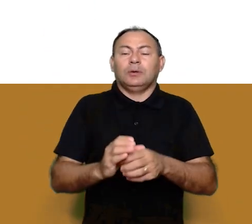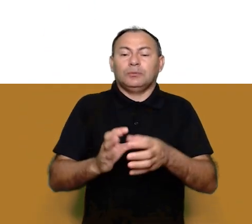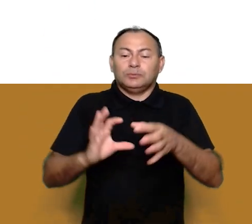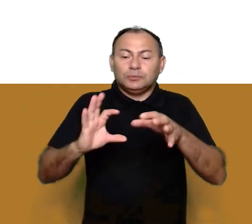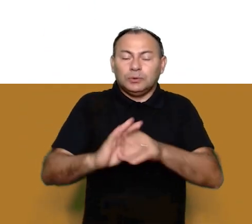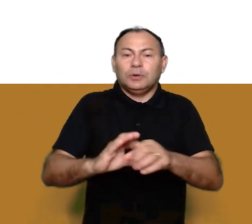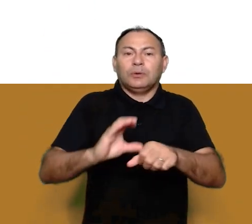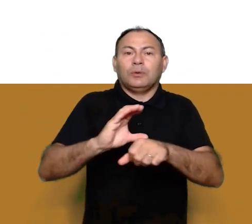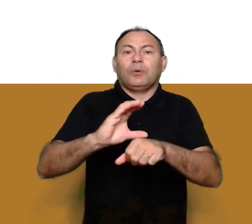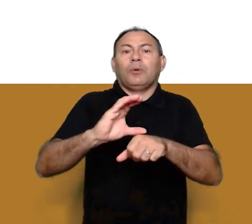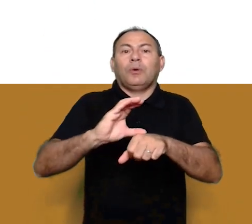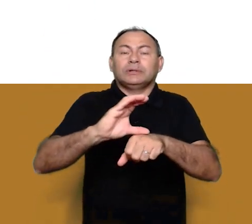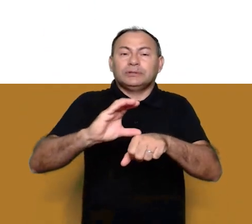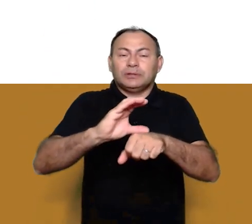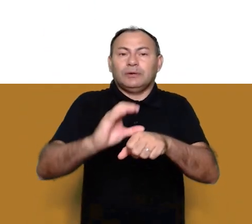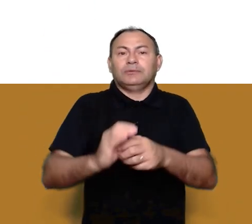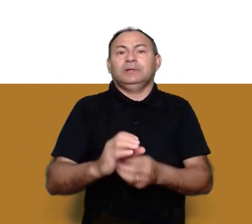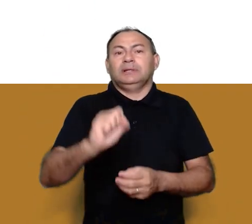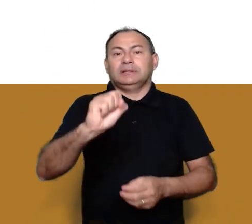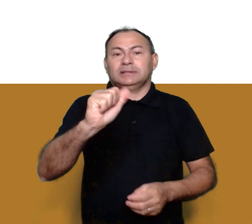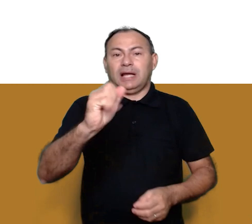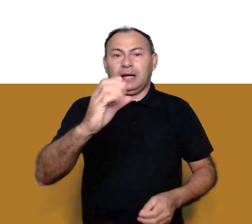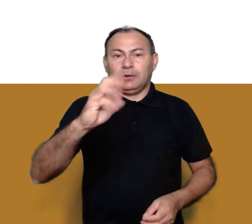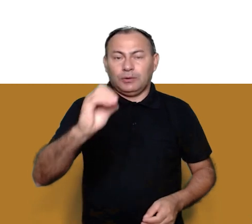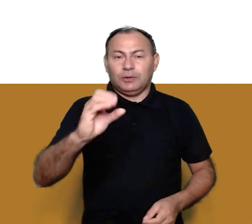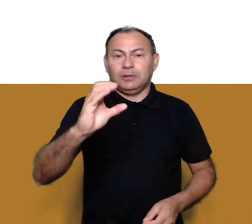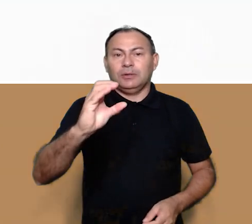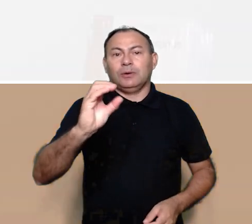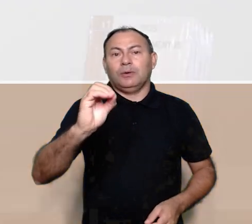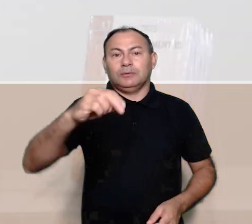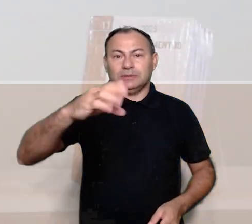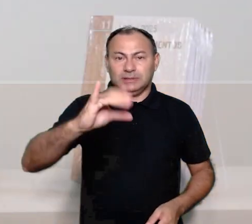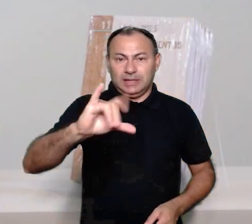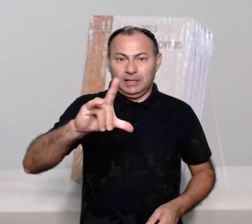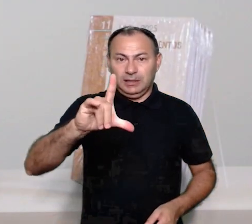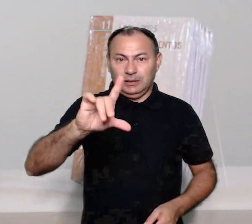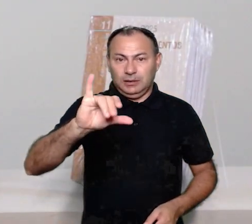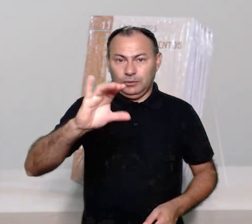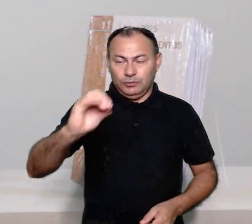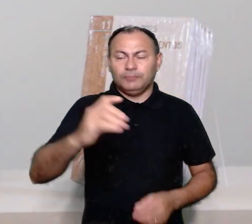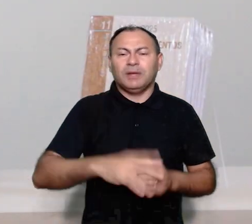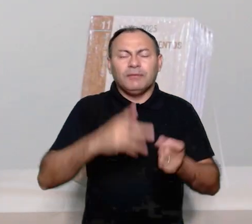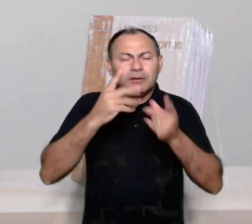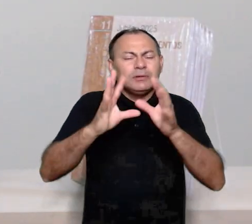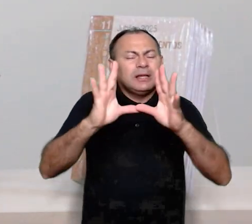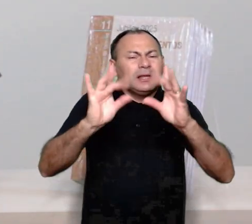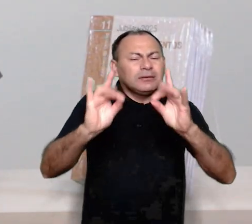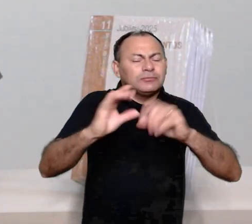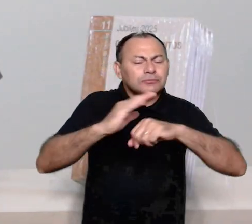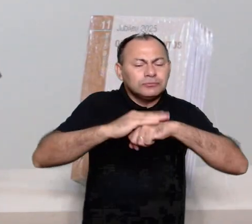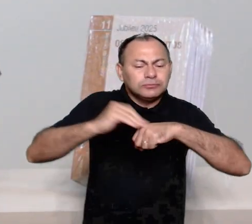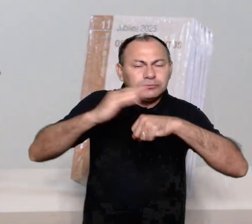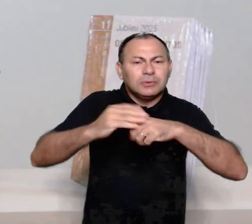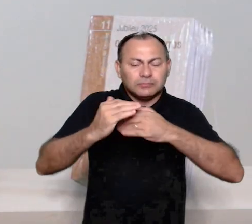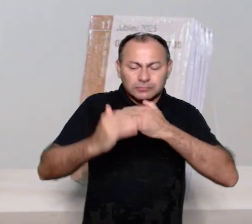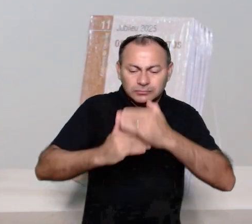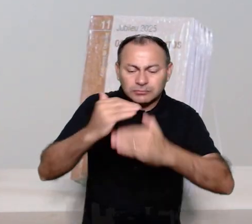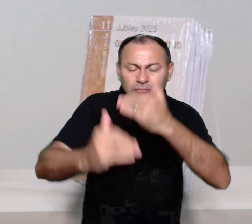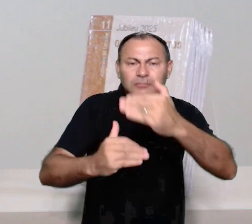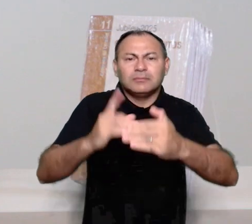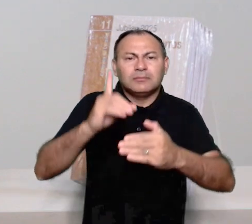Conciliar Sacrosanto Concílio. O autor, de uma maneira muito leve, muito tranquila e serena, desenvolve